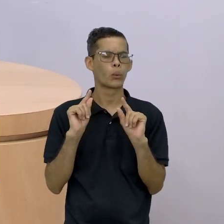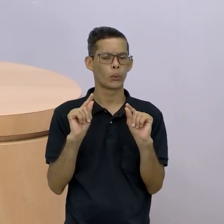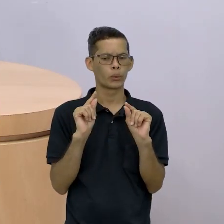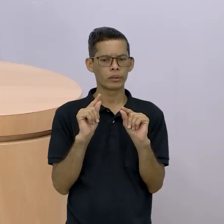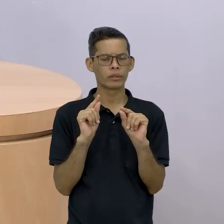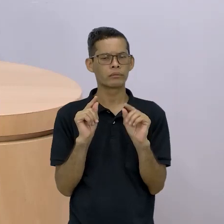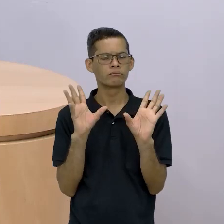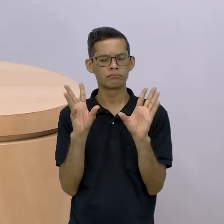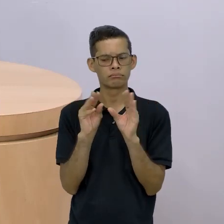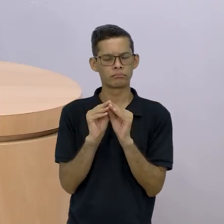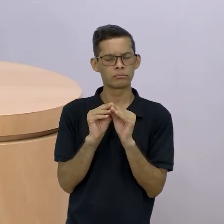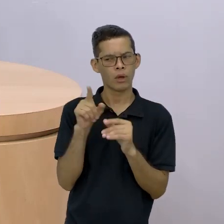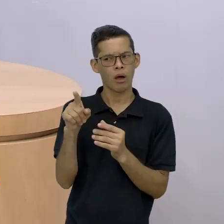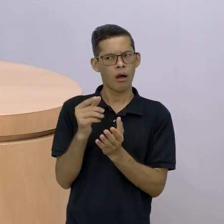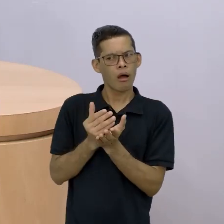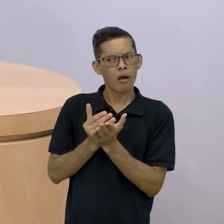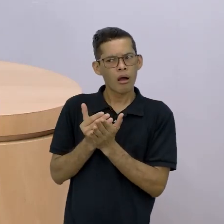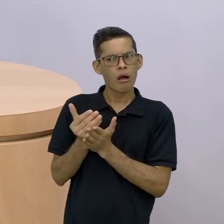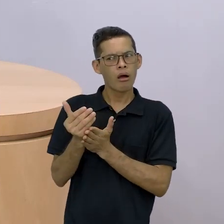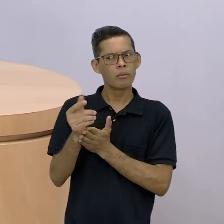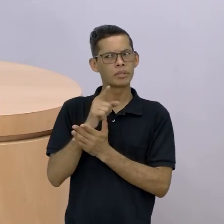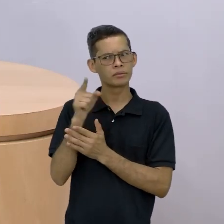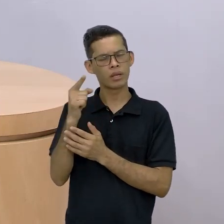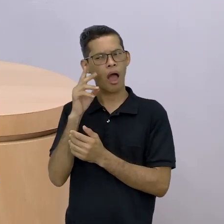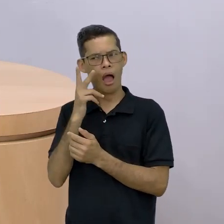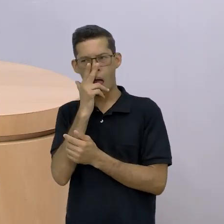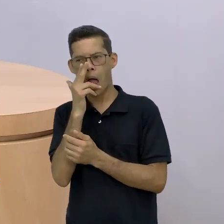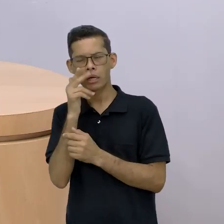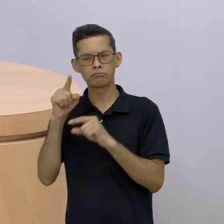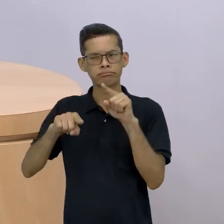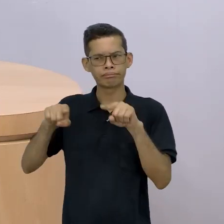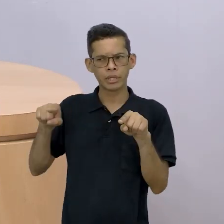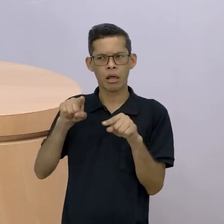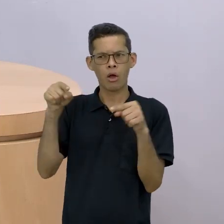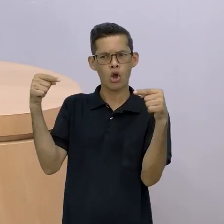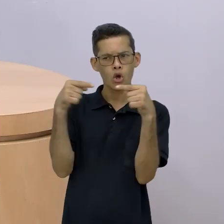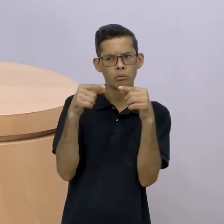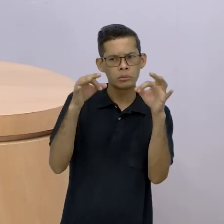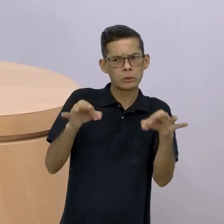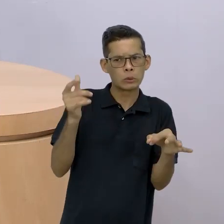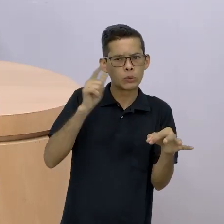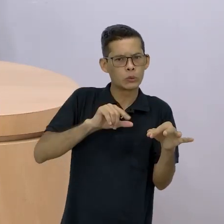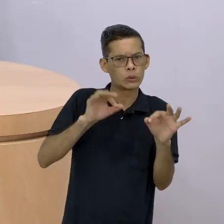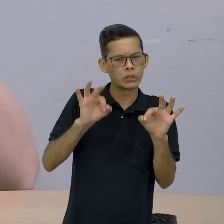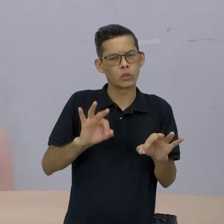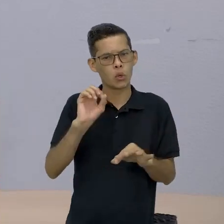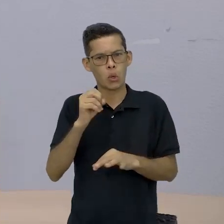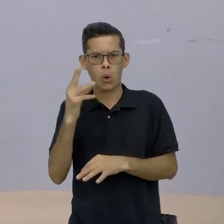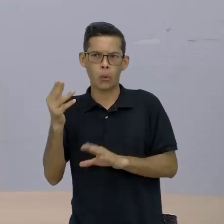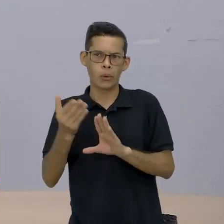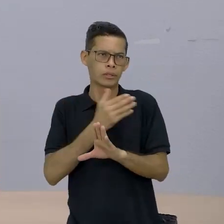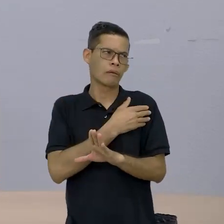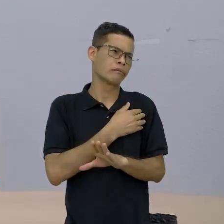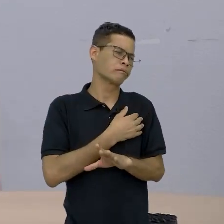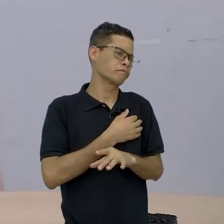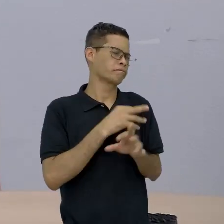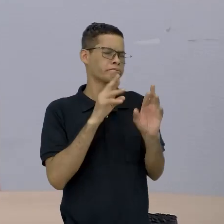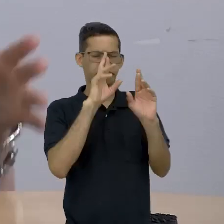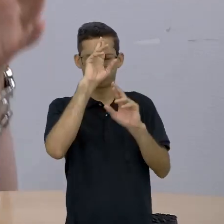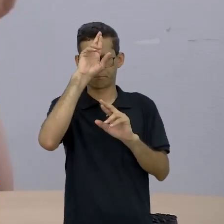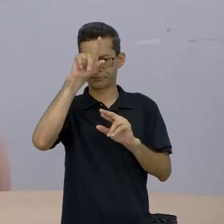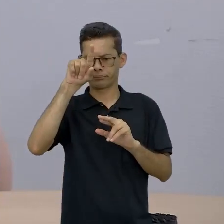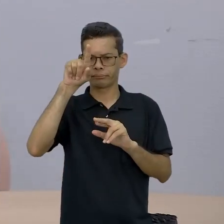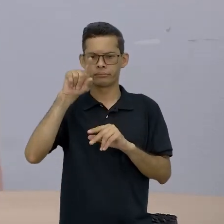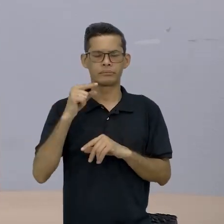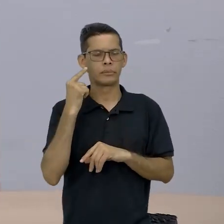dizer, olha, a sua hipótese inicial estava correta, beleza, bacana. Ou então, né, você pode pensar, nossa, viajei total, né? E